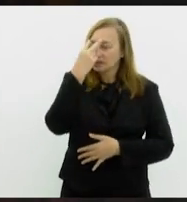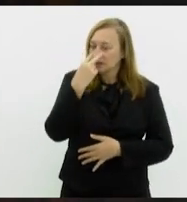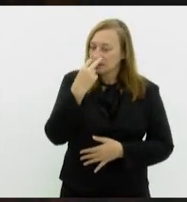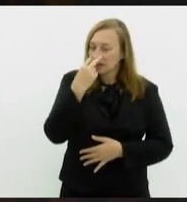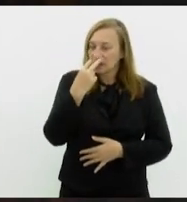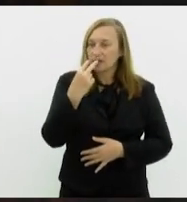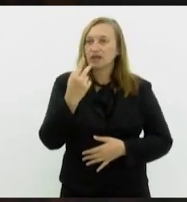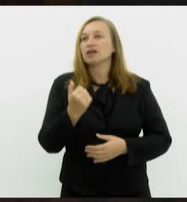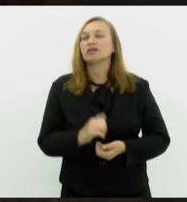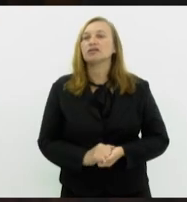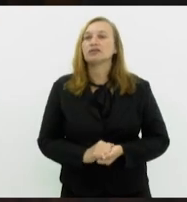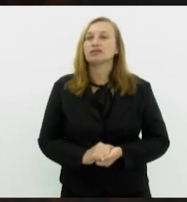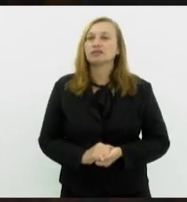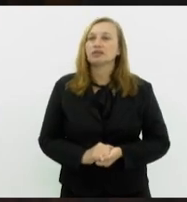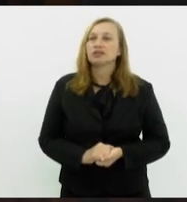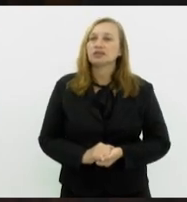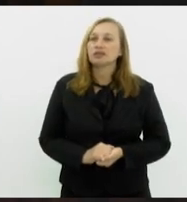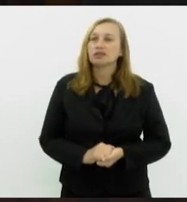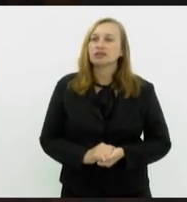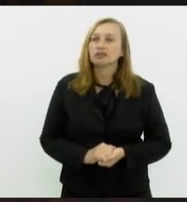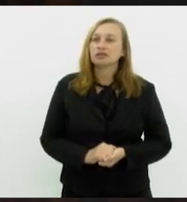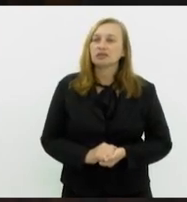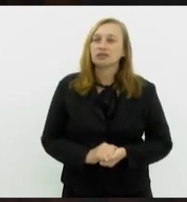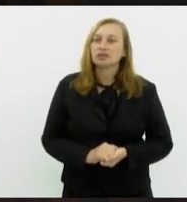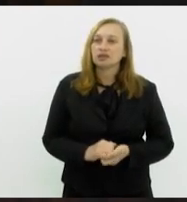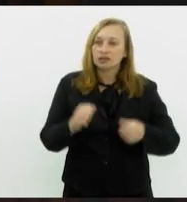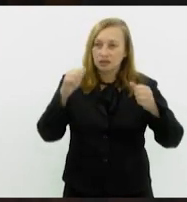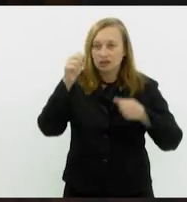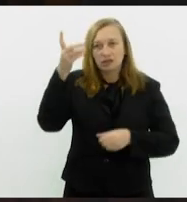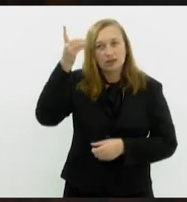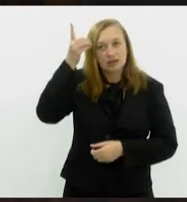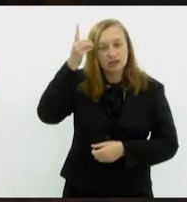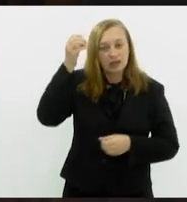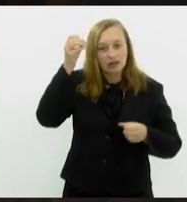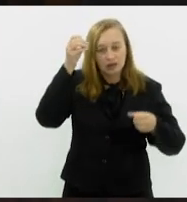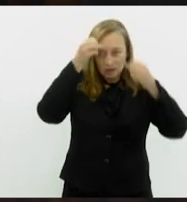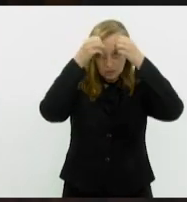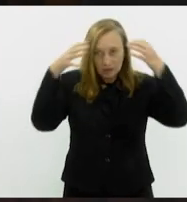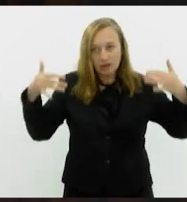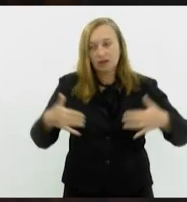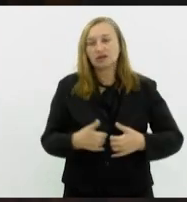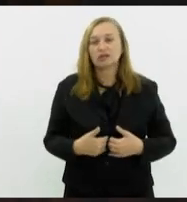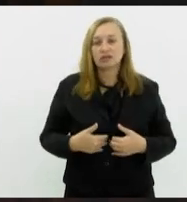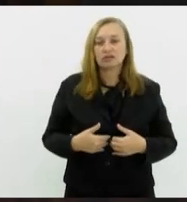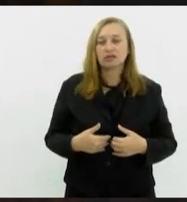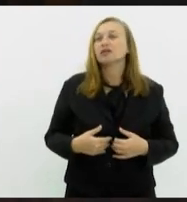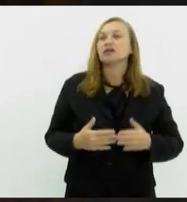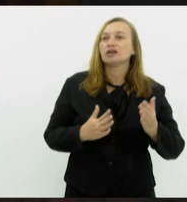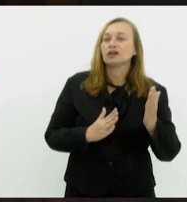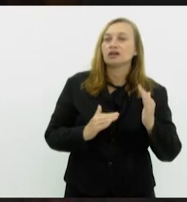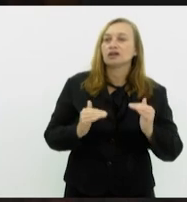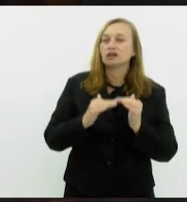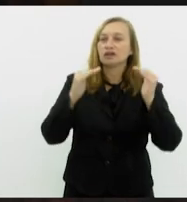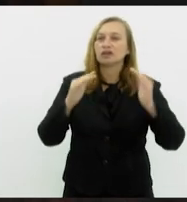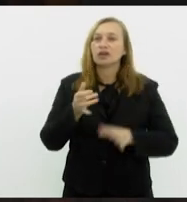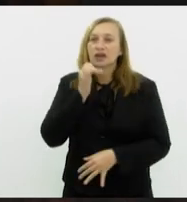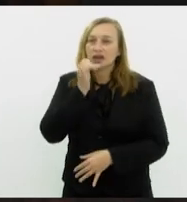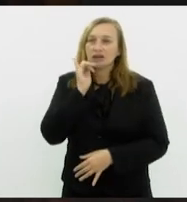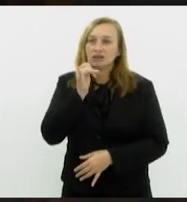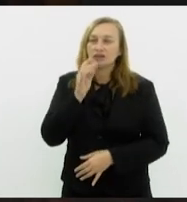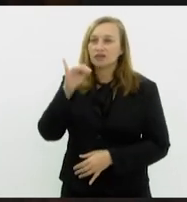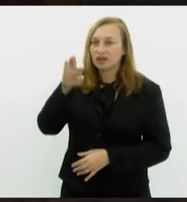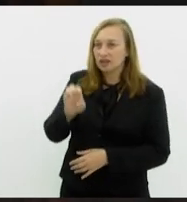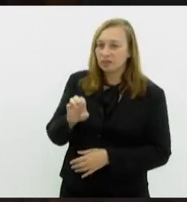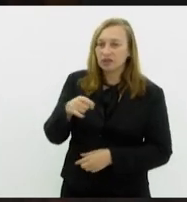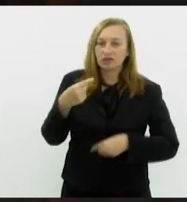ou profunda síndrome de Down ou autista. Aparecer da comissão de indicação legislativa, favorável. Relator, deputado Felipe